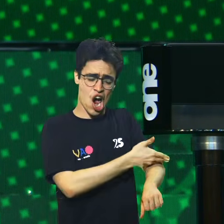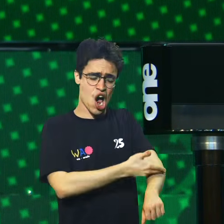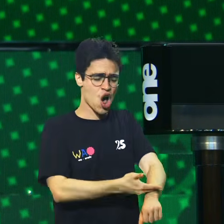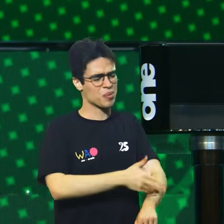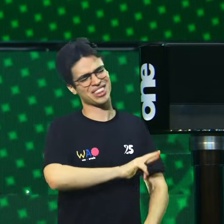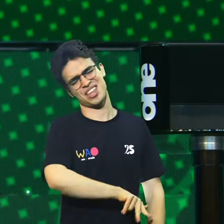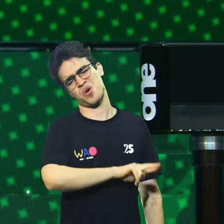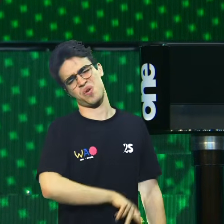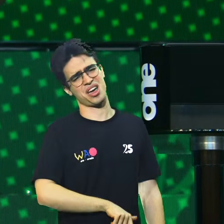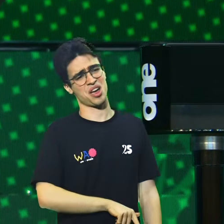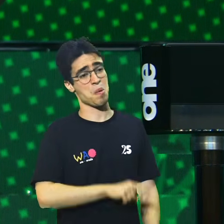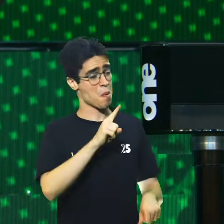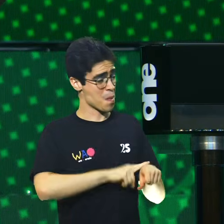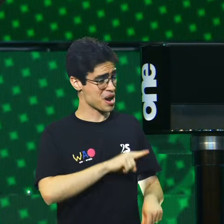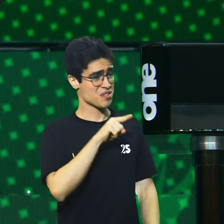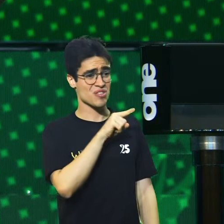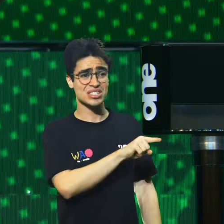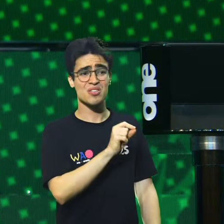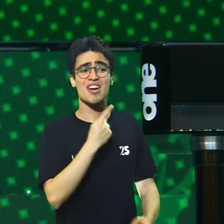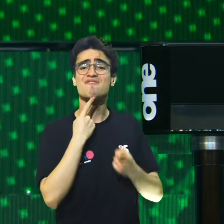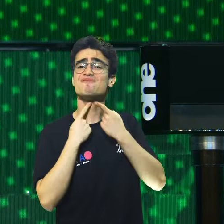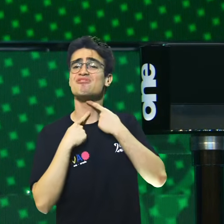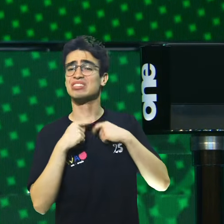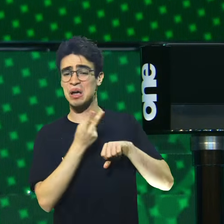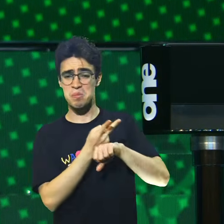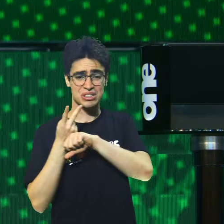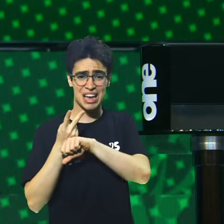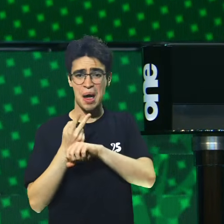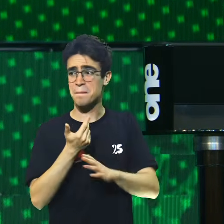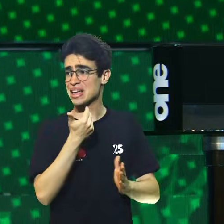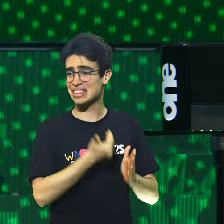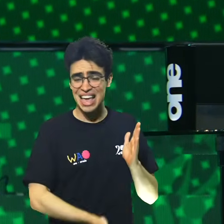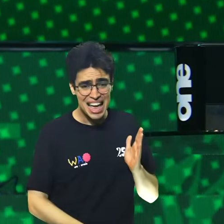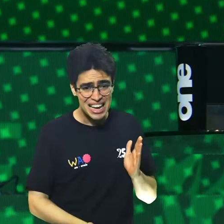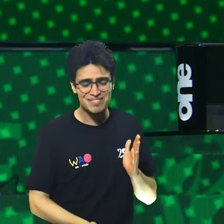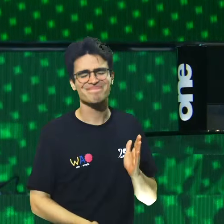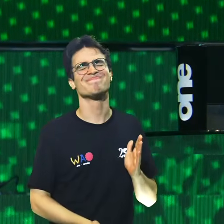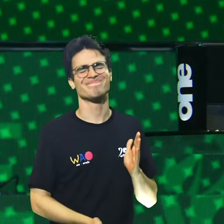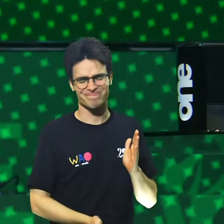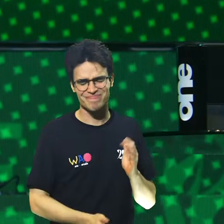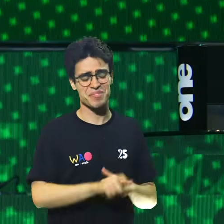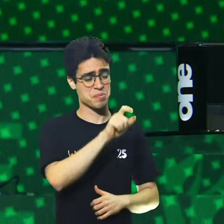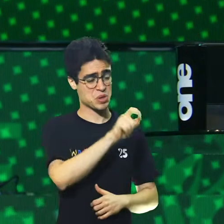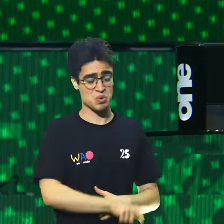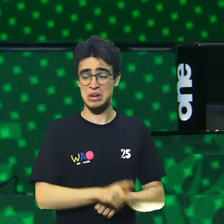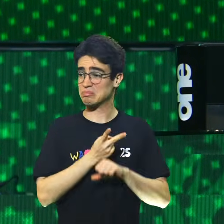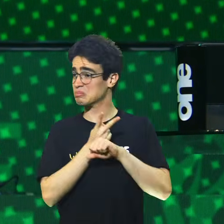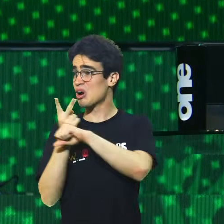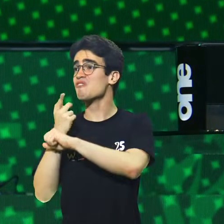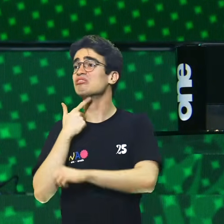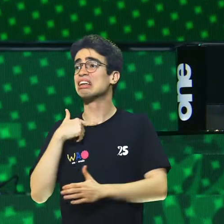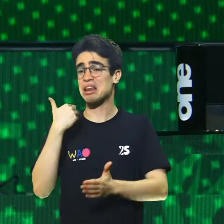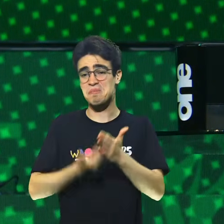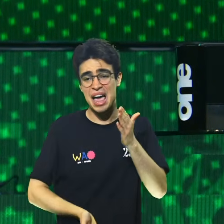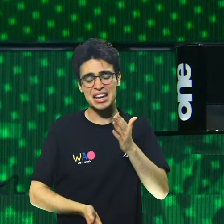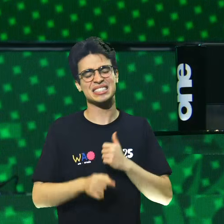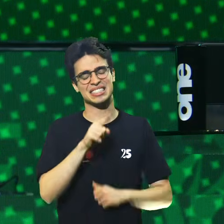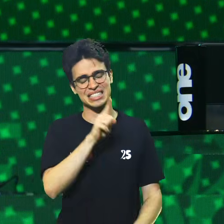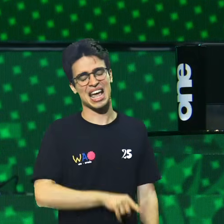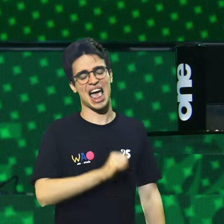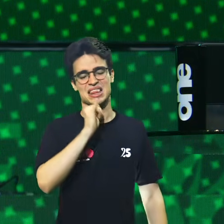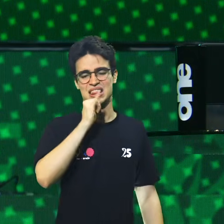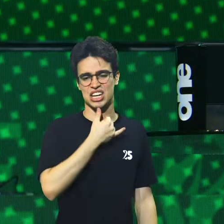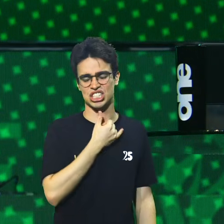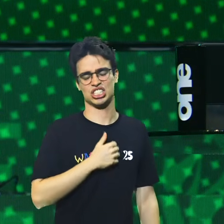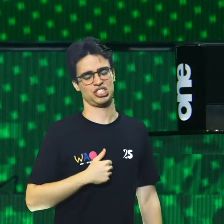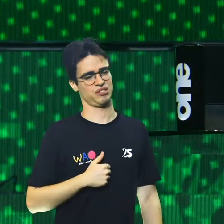você perder a fome, é triste a história e a vida de alguém que perde a fome. E